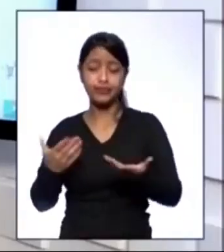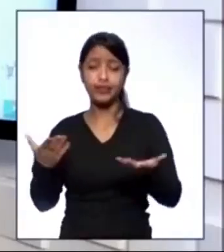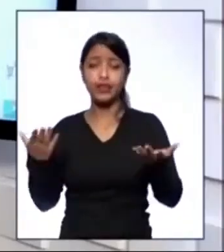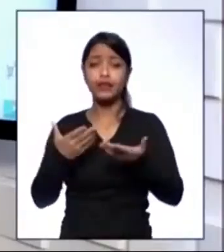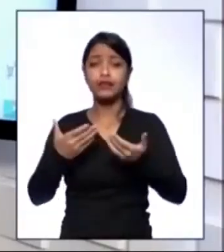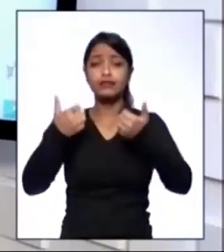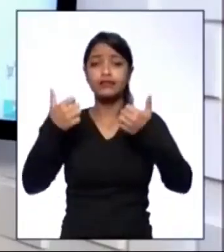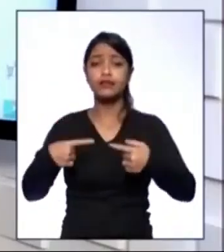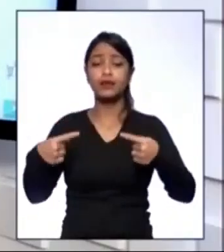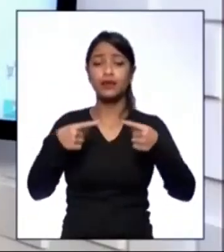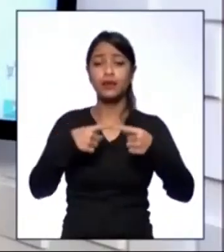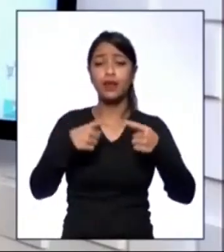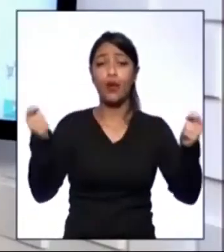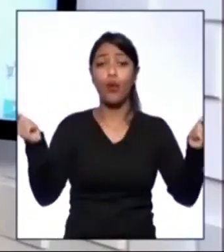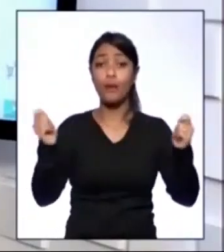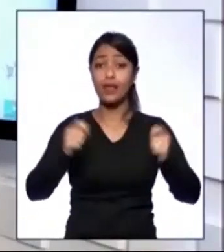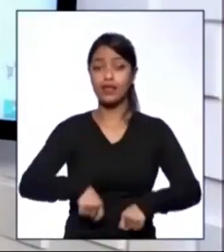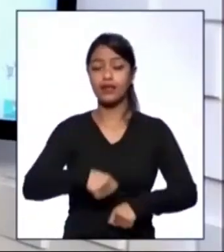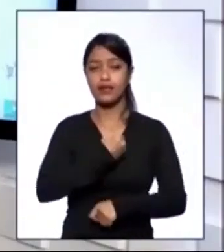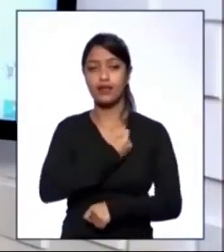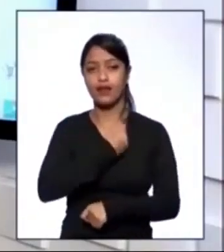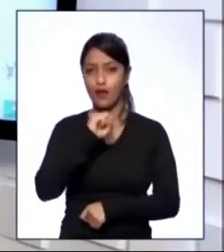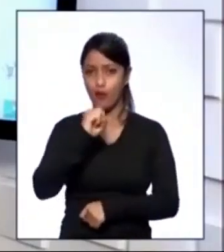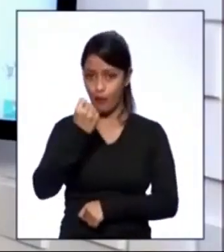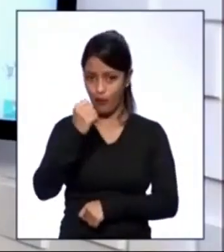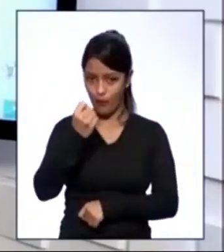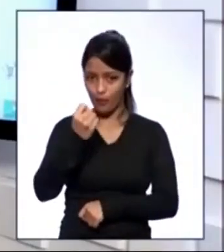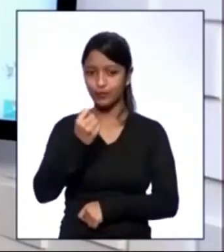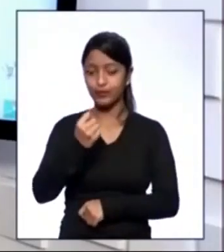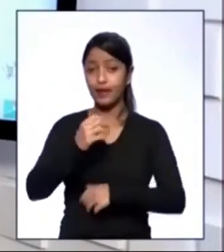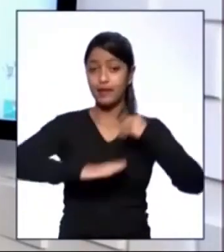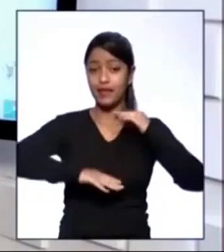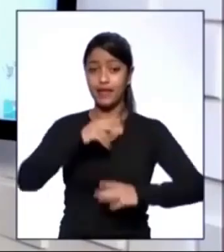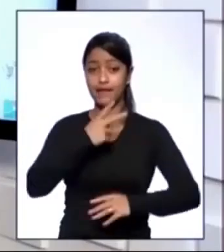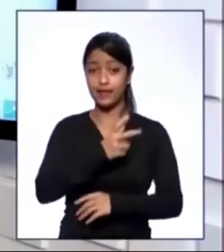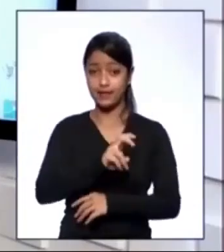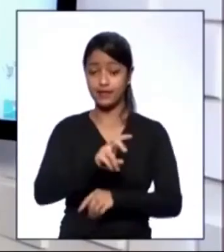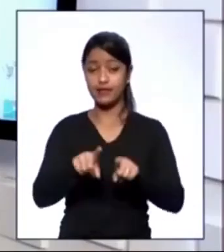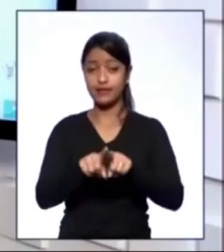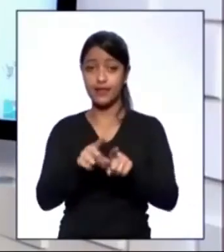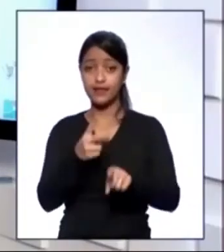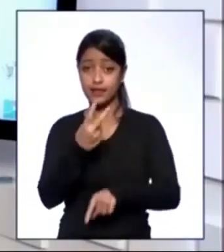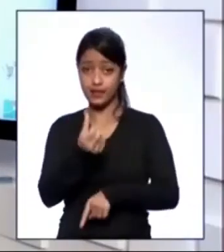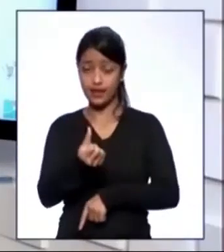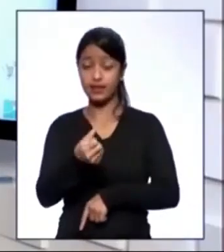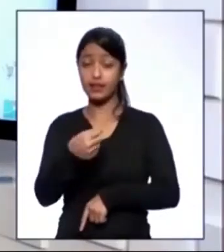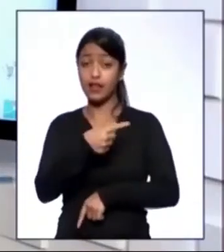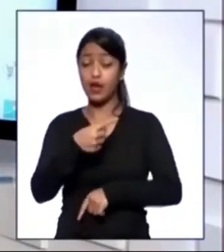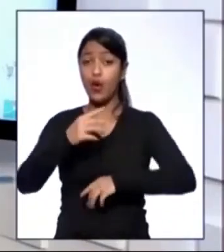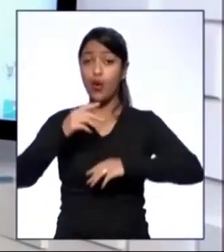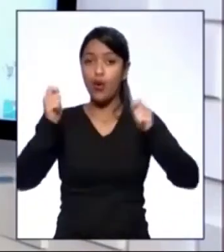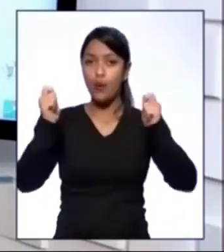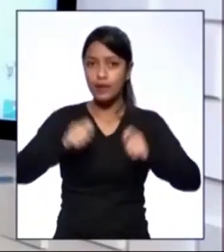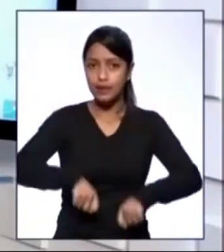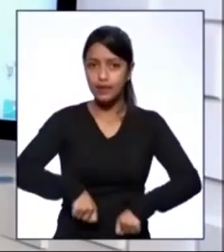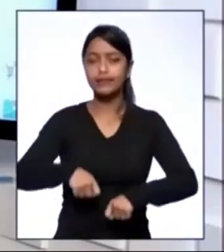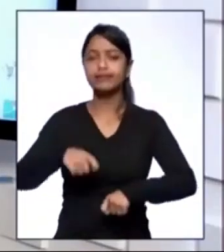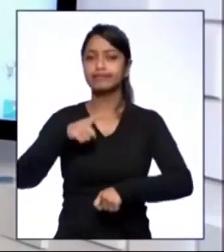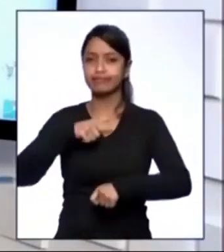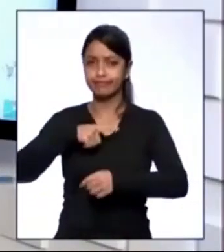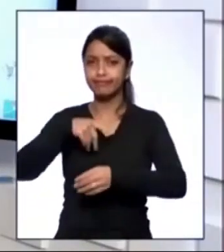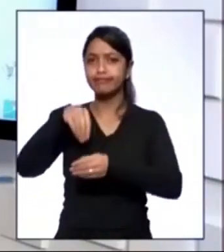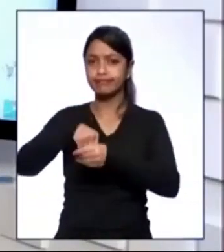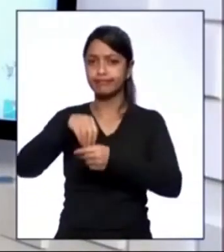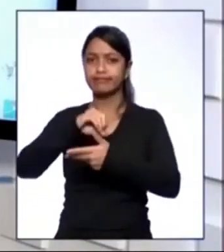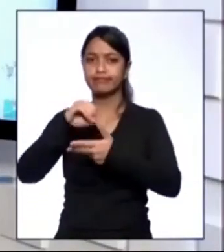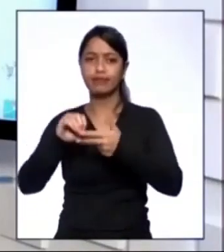25 e 26, uma das competências que aí é mais explorada na prova em relação à variação linguística, à